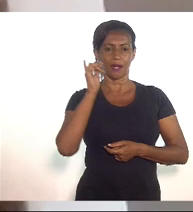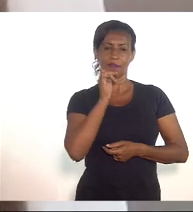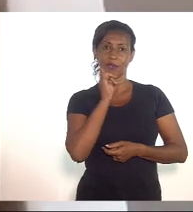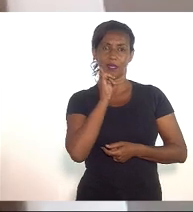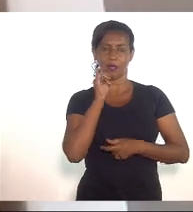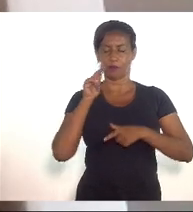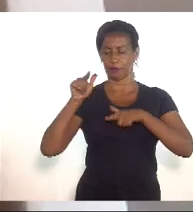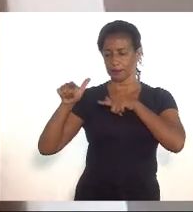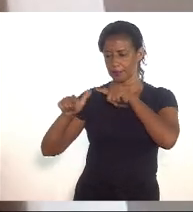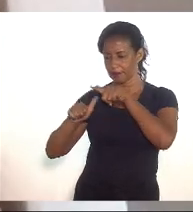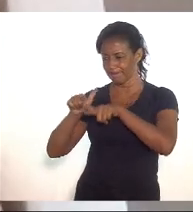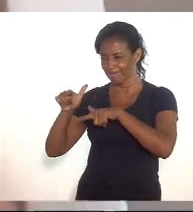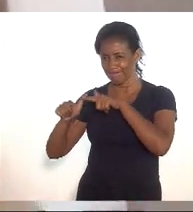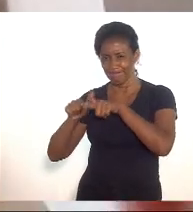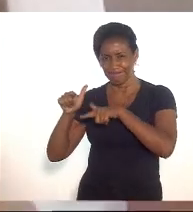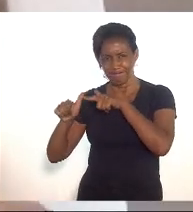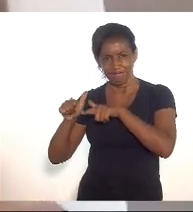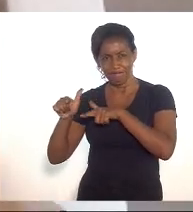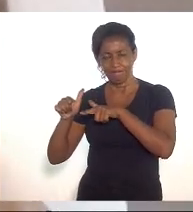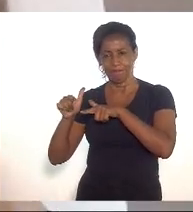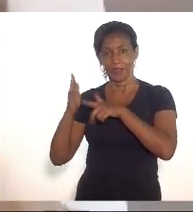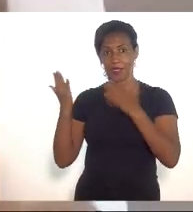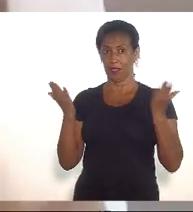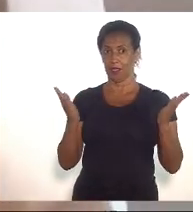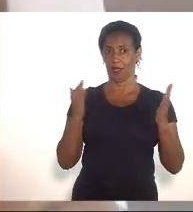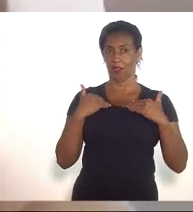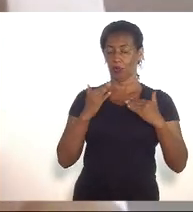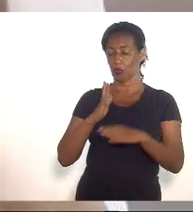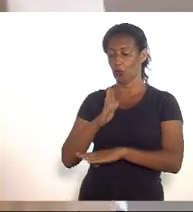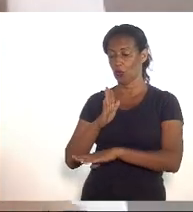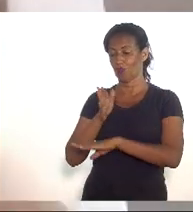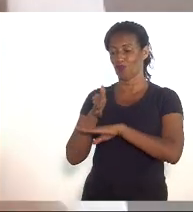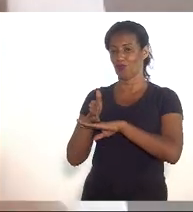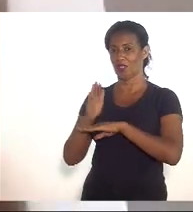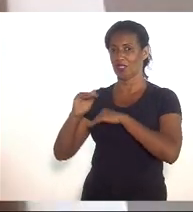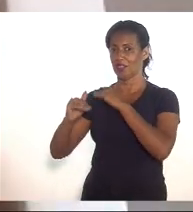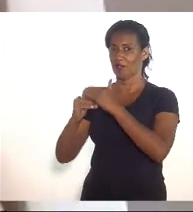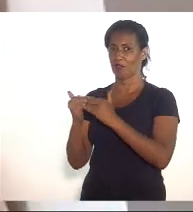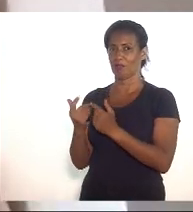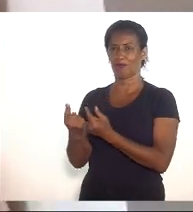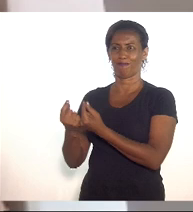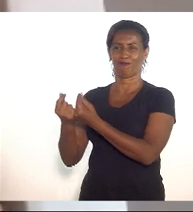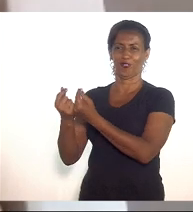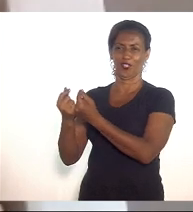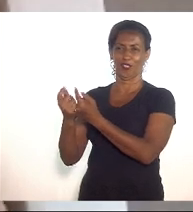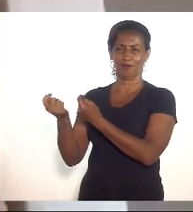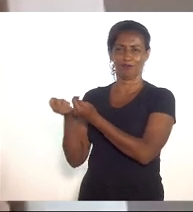emprego, e aí eu estou entrando na parte de desenvolvimento econômico,